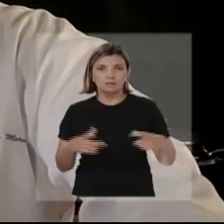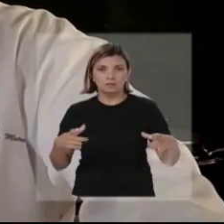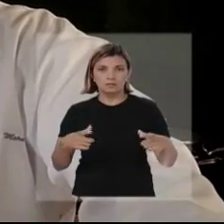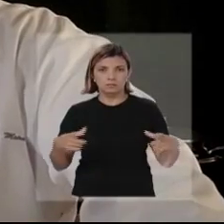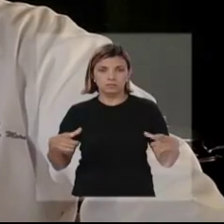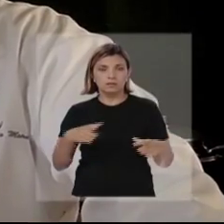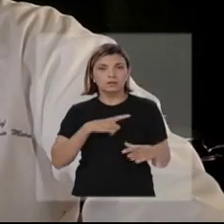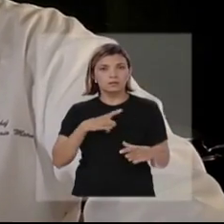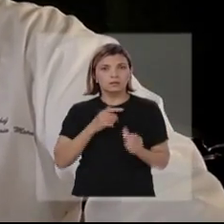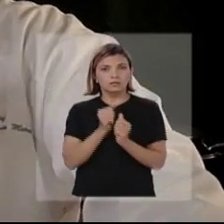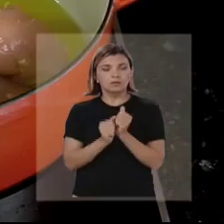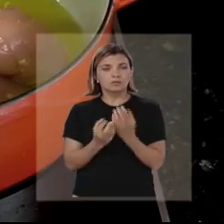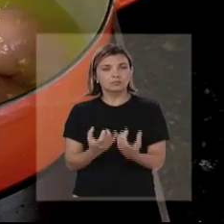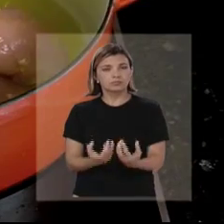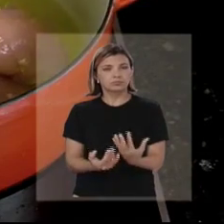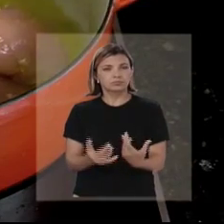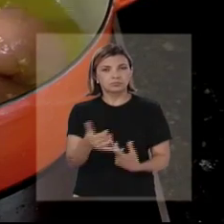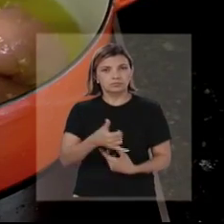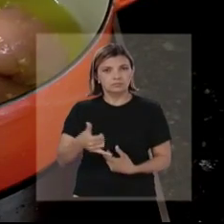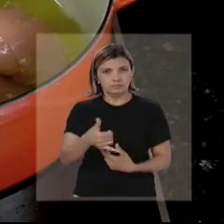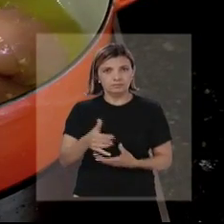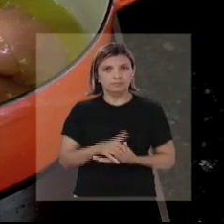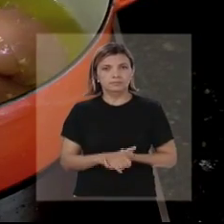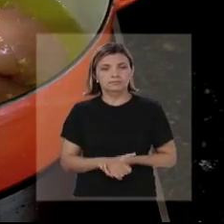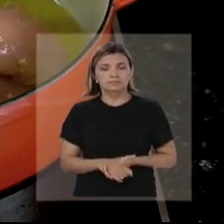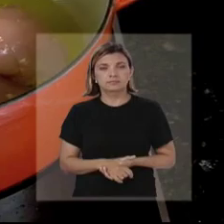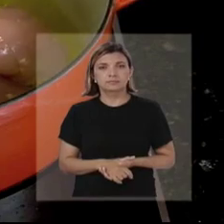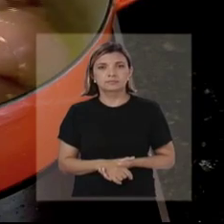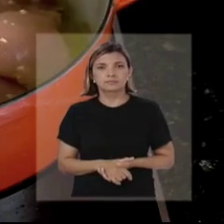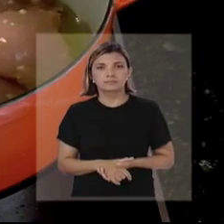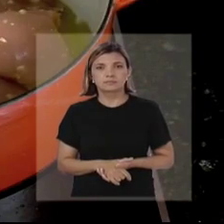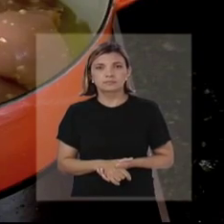Em uma panela grande, coloco o frango para dourar em óleo queijo.